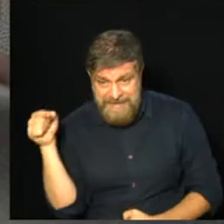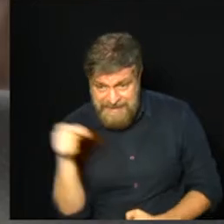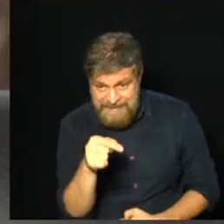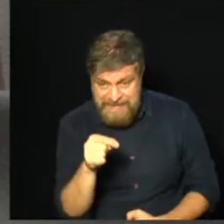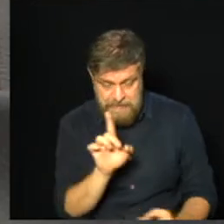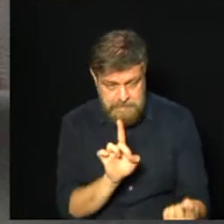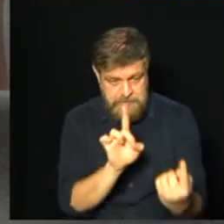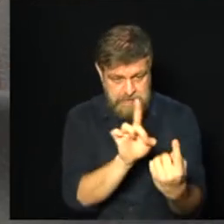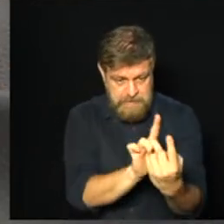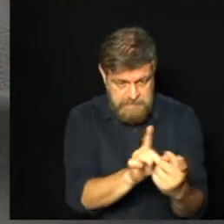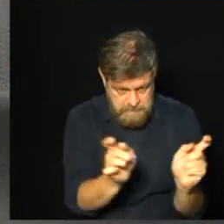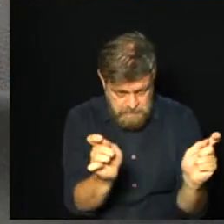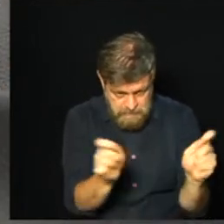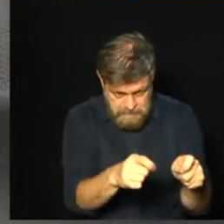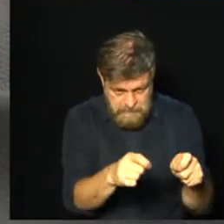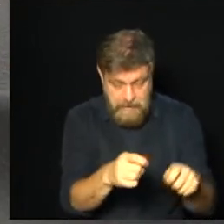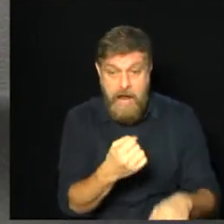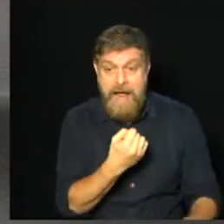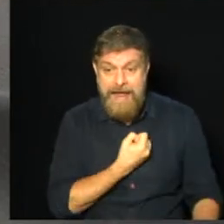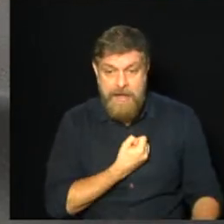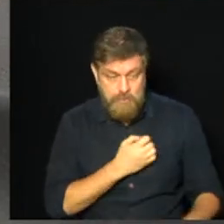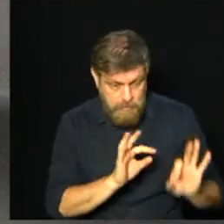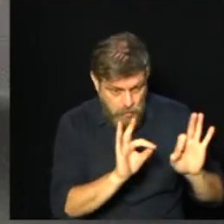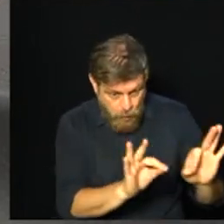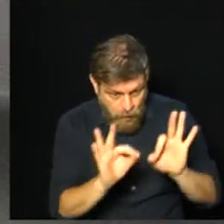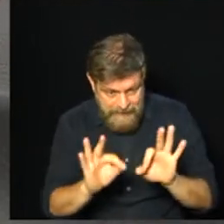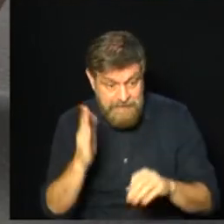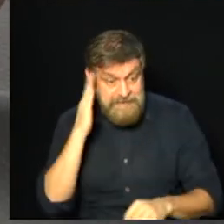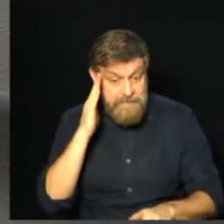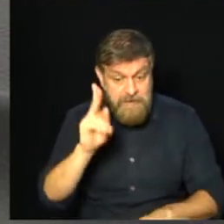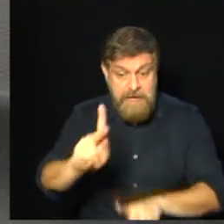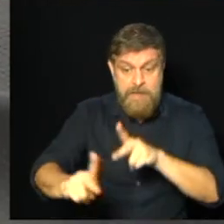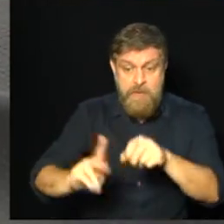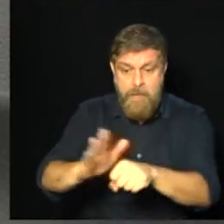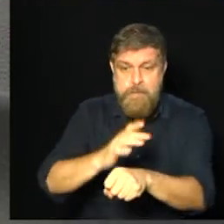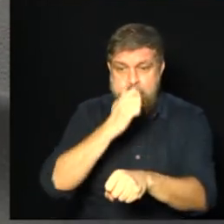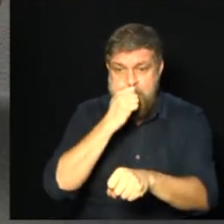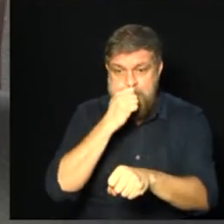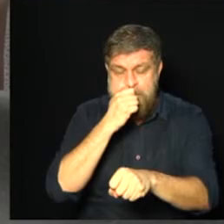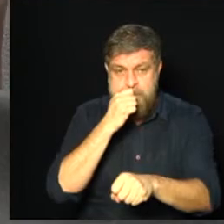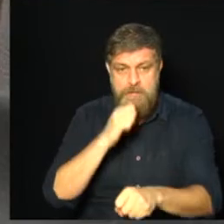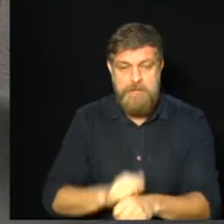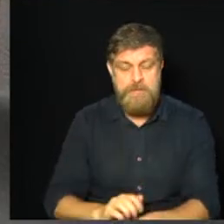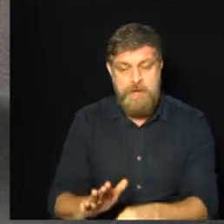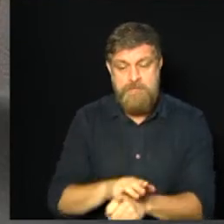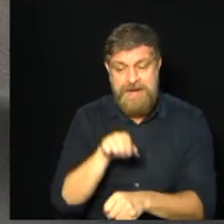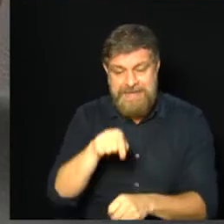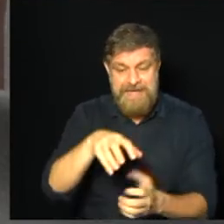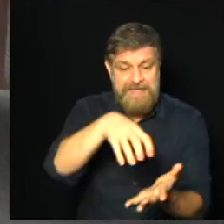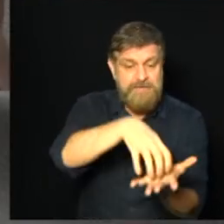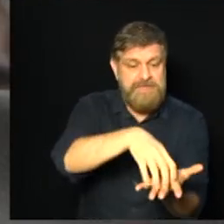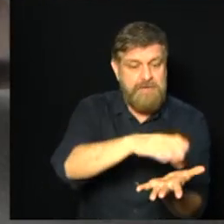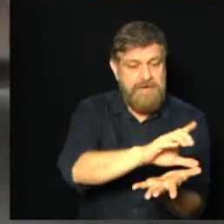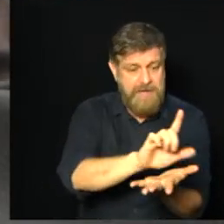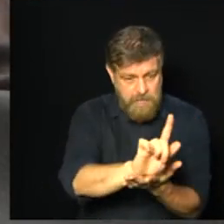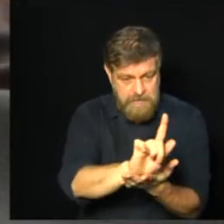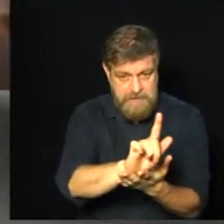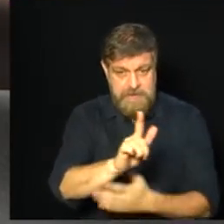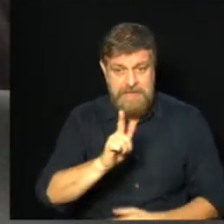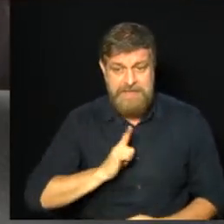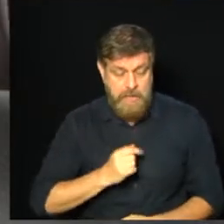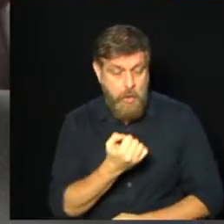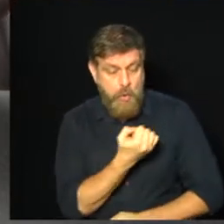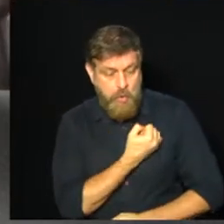diante da quantidade da população de referência lá do PA Campo Grande? Podemos